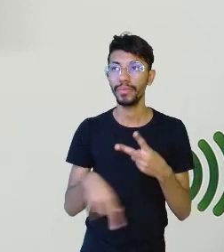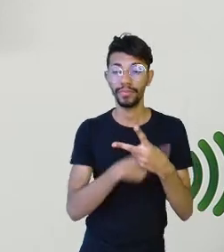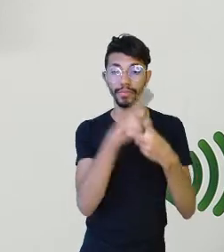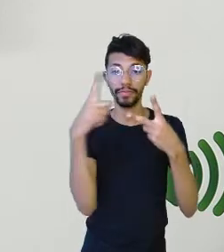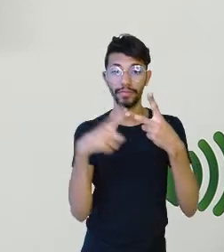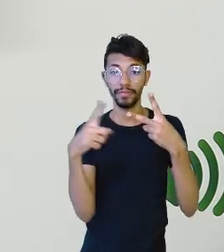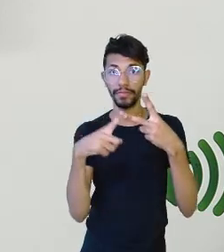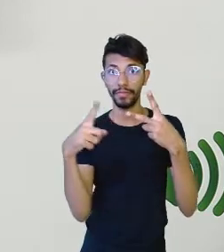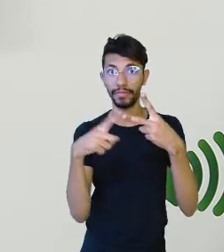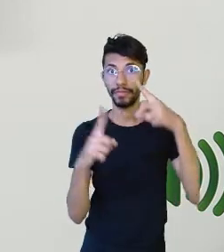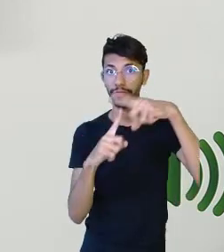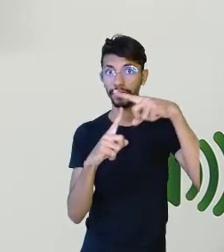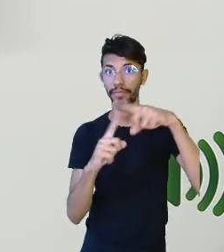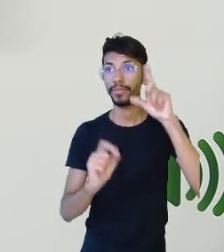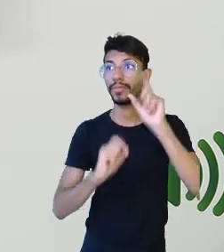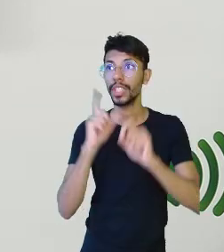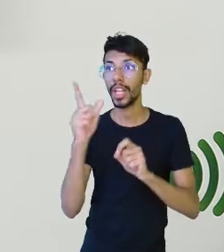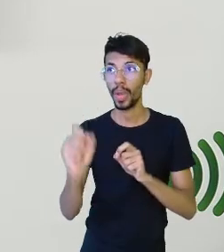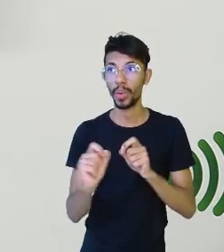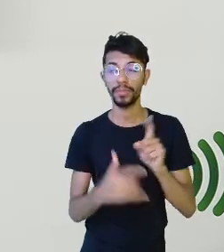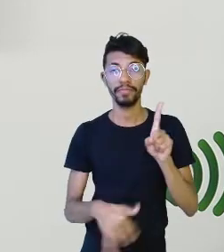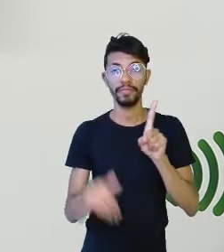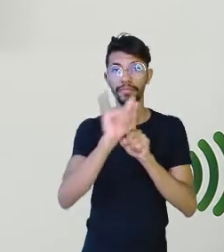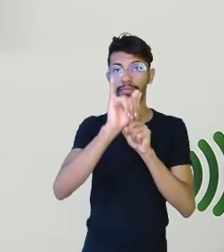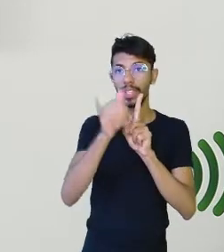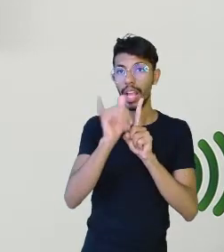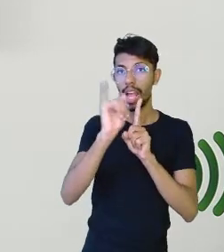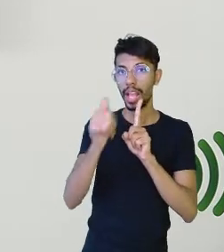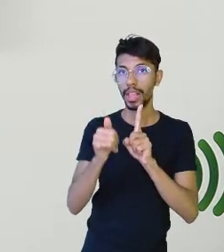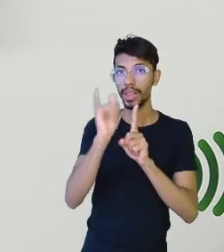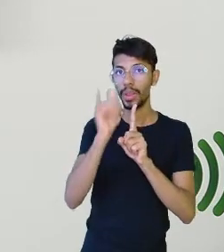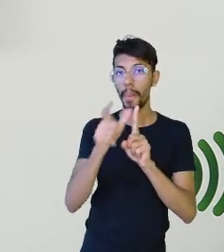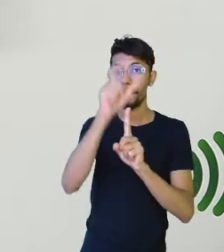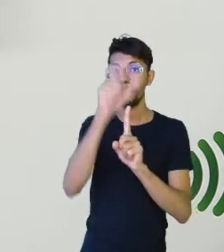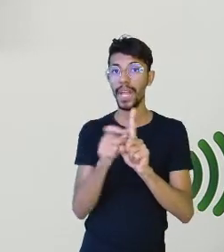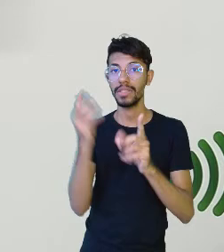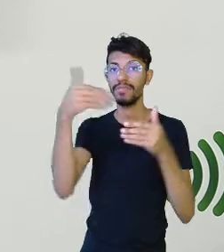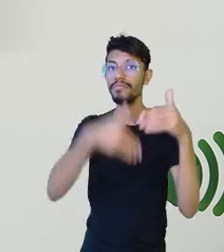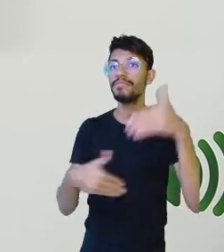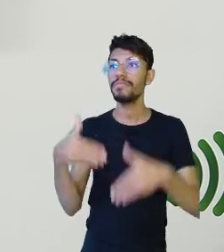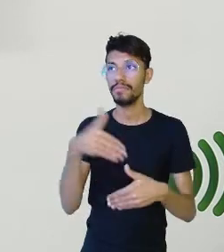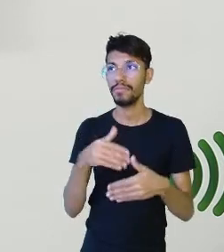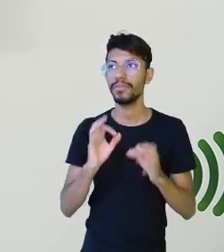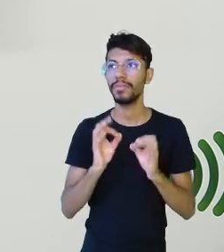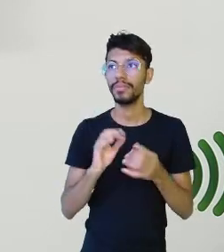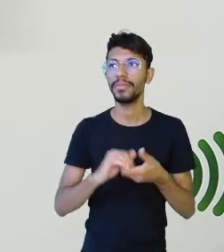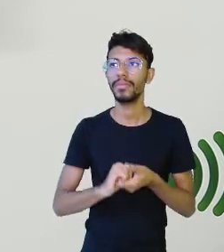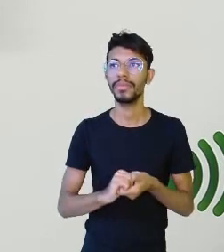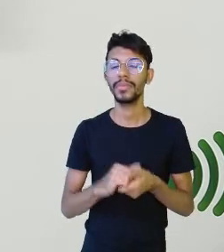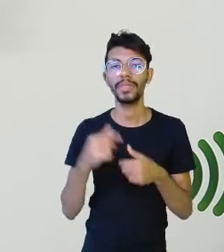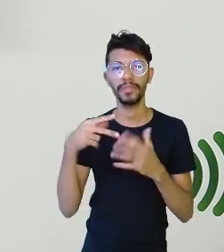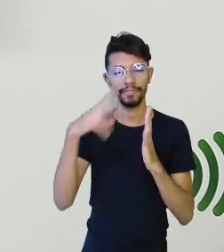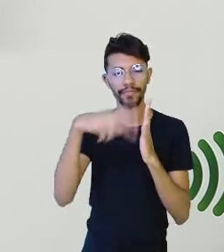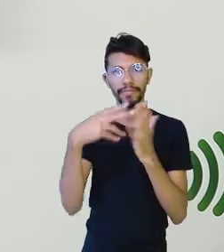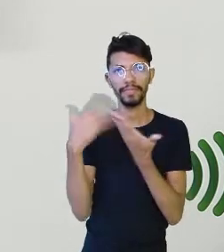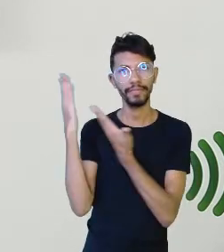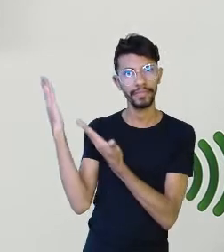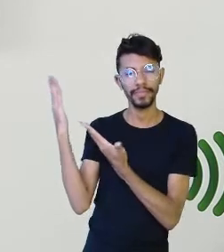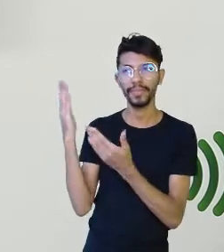segunda situação, o segundo narrador, que é o narrador personagem. Leia aí comigo.